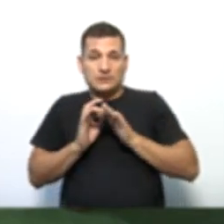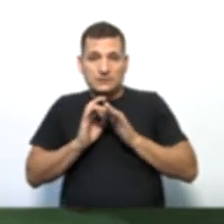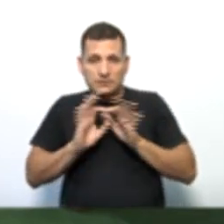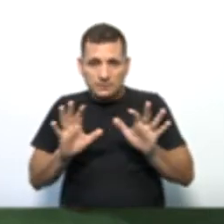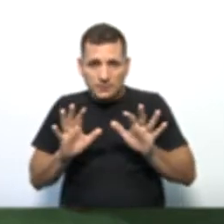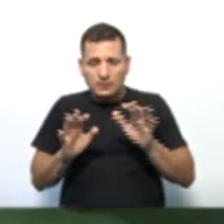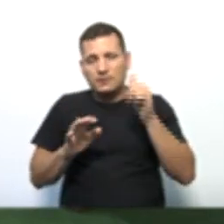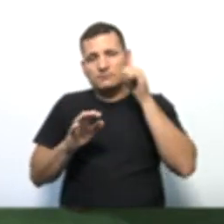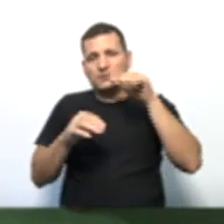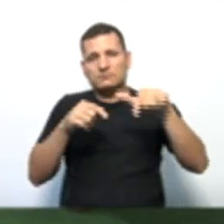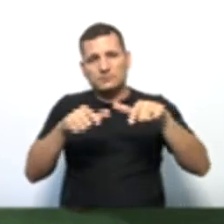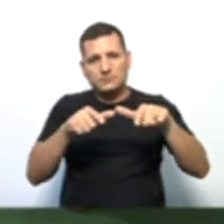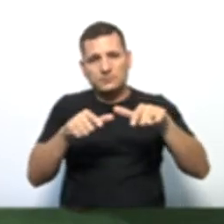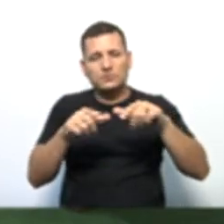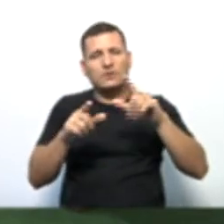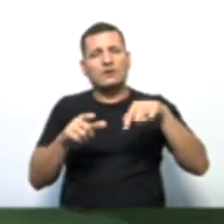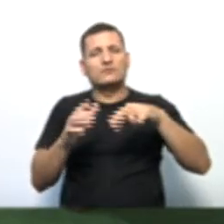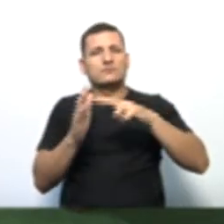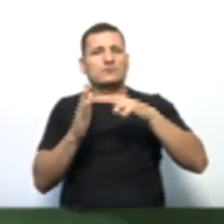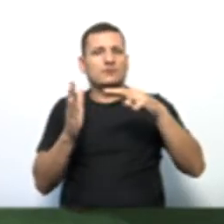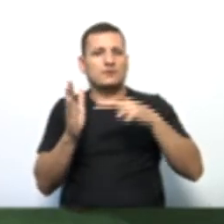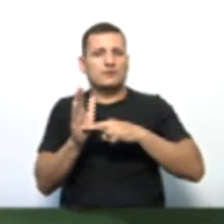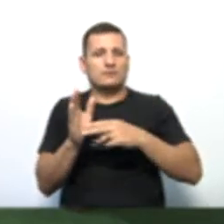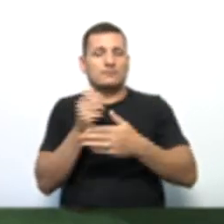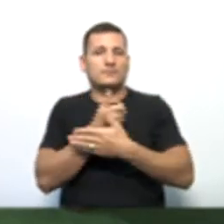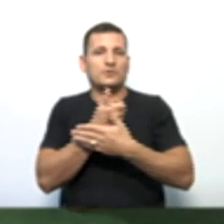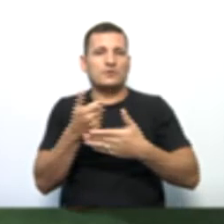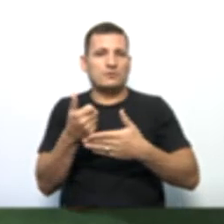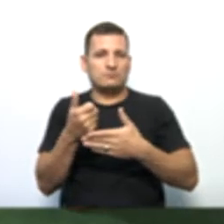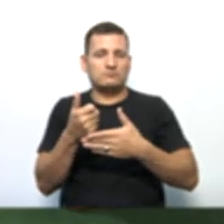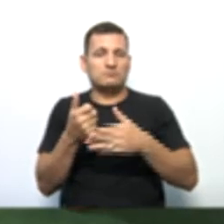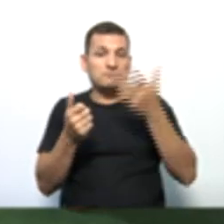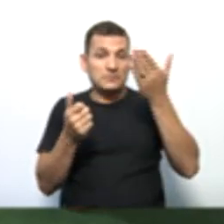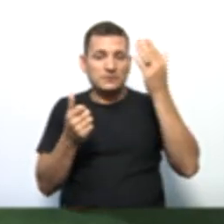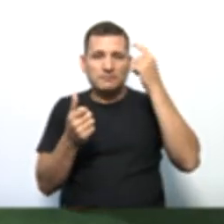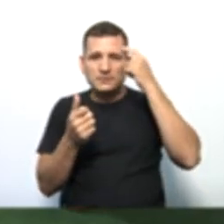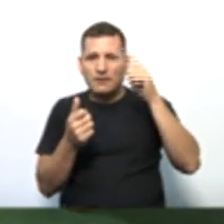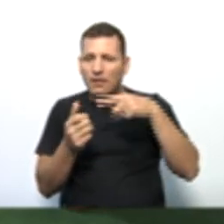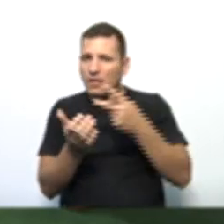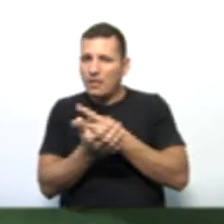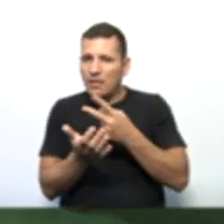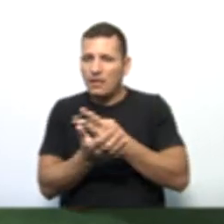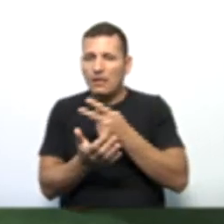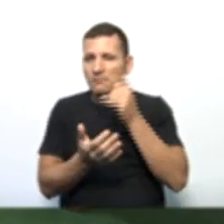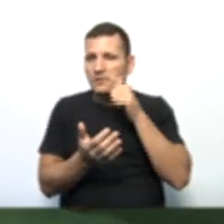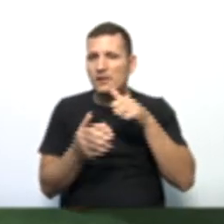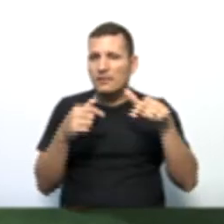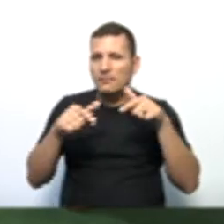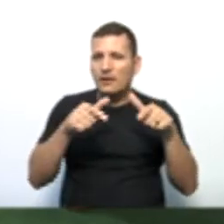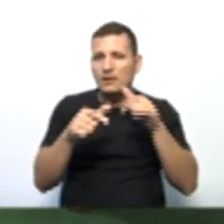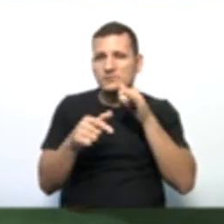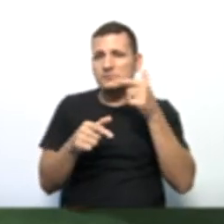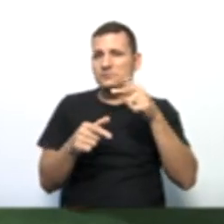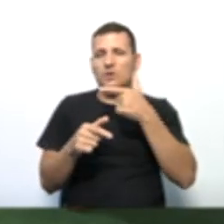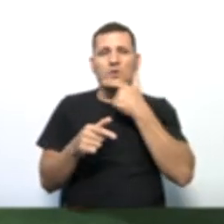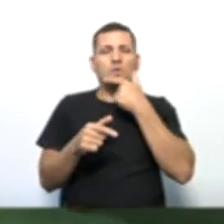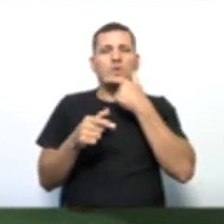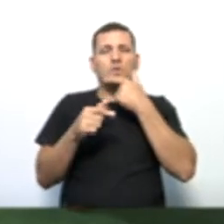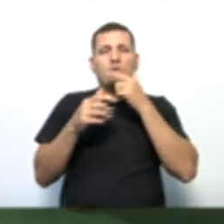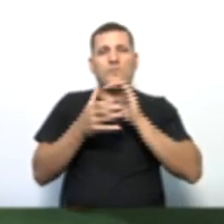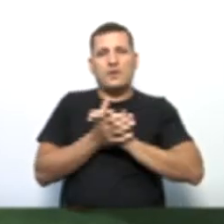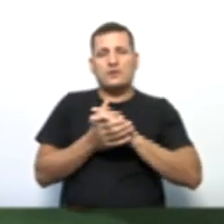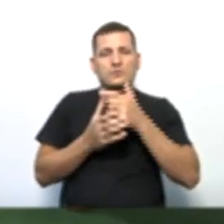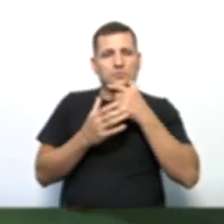Ou seja, era uma norma moral. Era considerado errado se a mulher fosse trabalhar se não tivesse autorização do seu marido, do seu